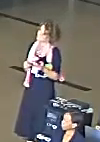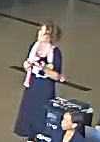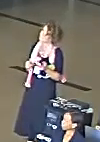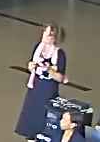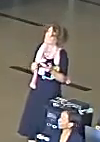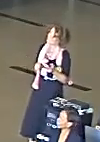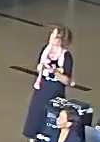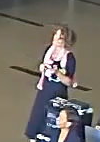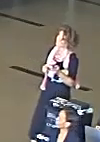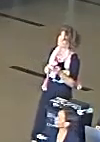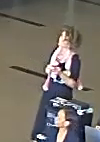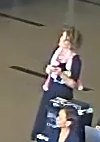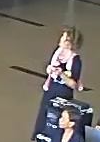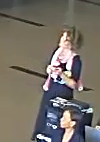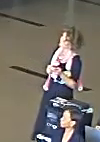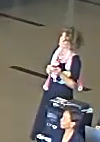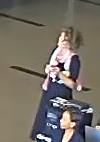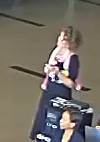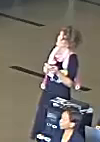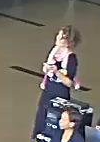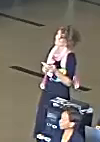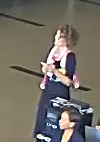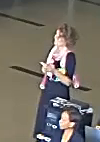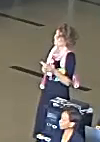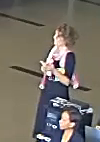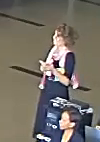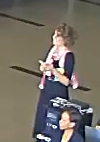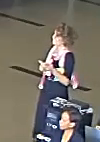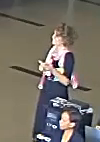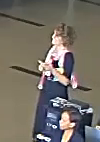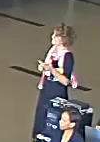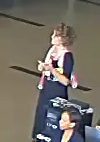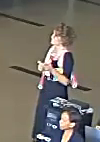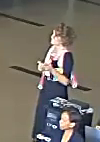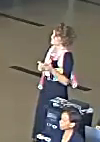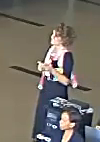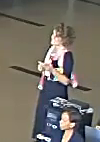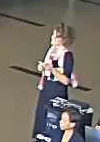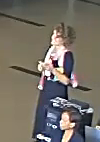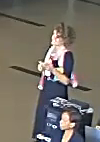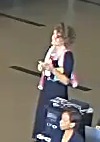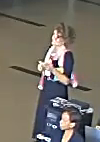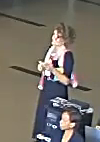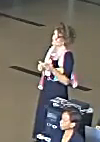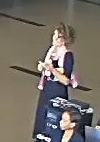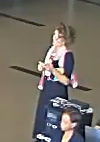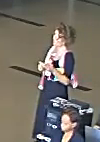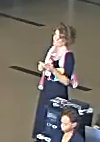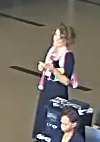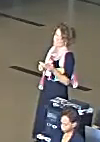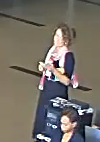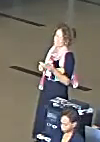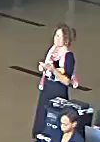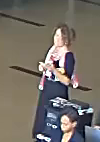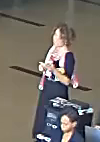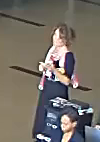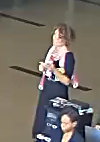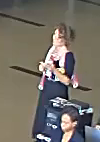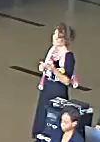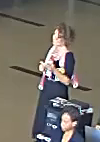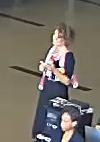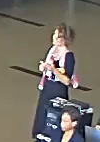nós vamos aqui marcar um tempo de 5 minutos para cada eh autoridade que agora vai falar e depois a gente também vai